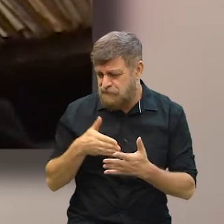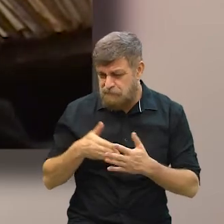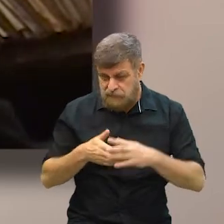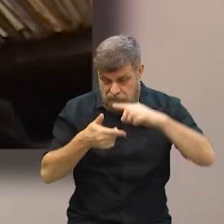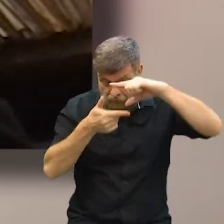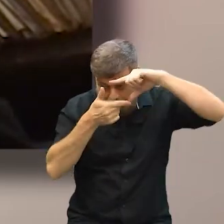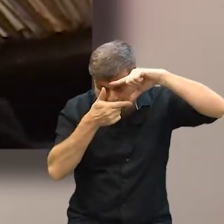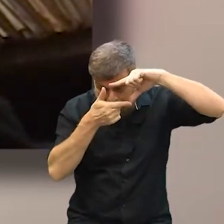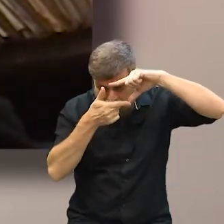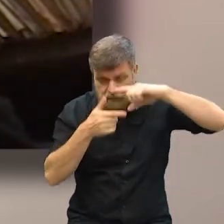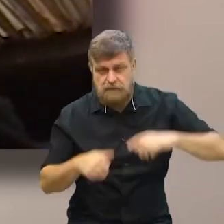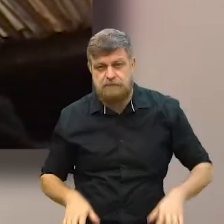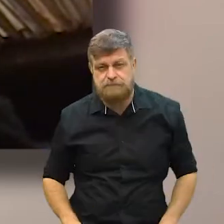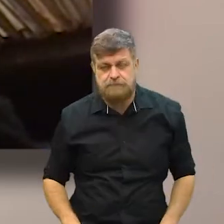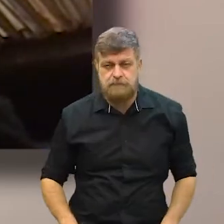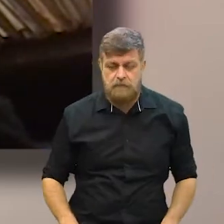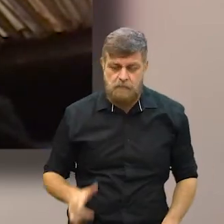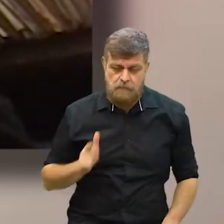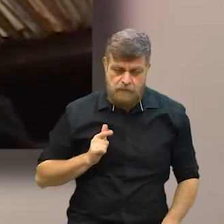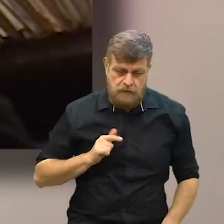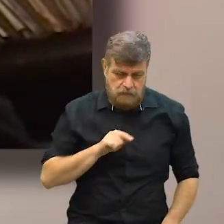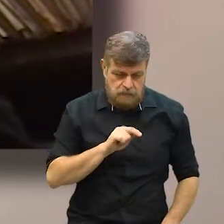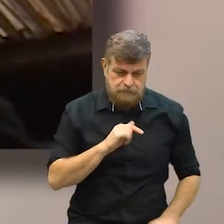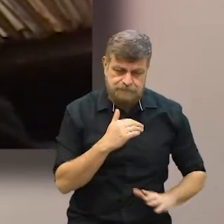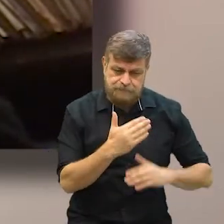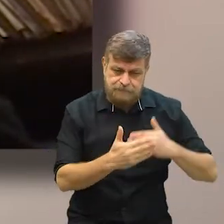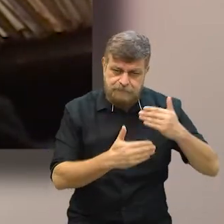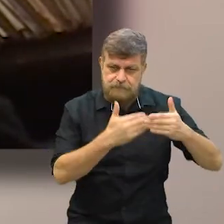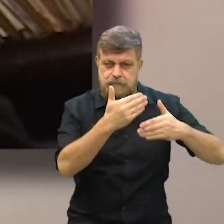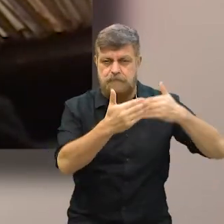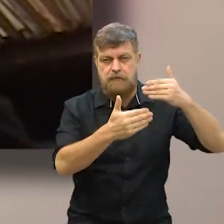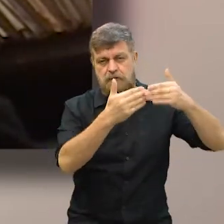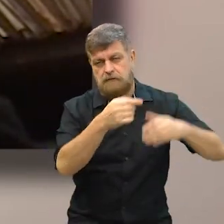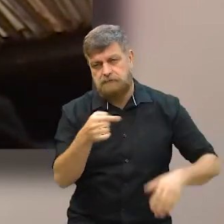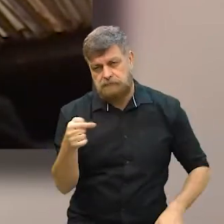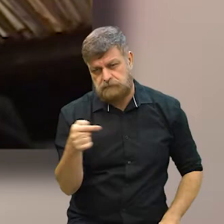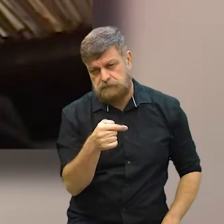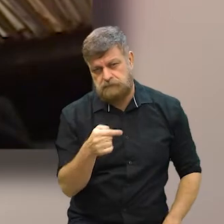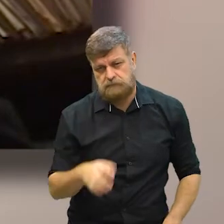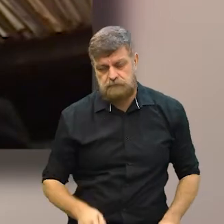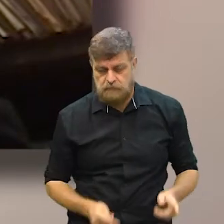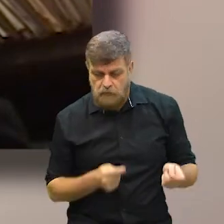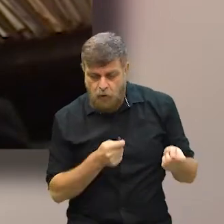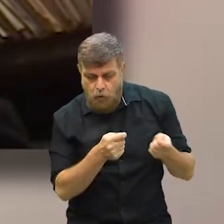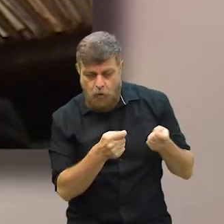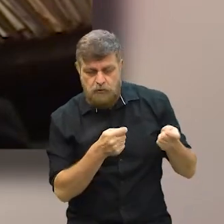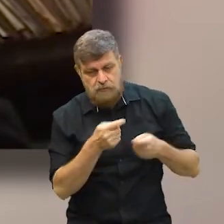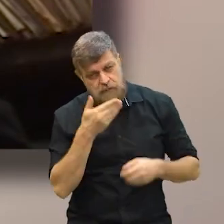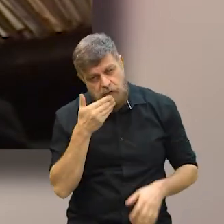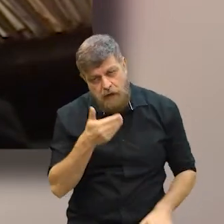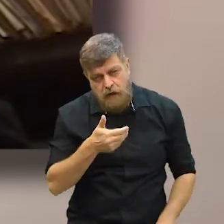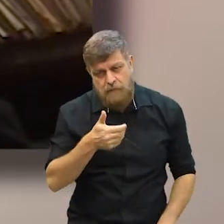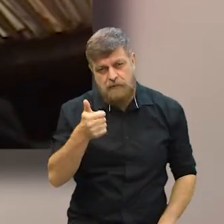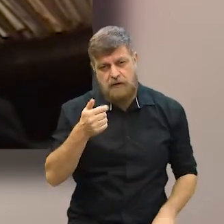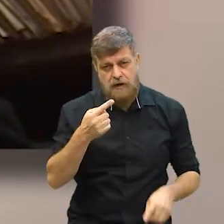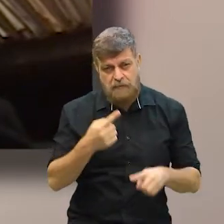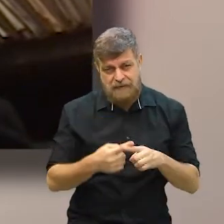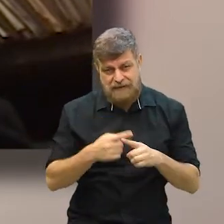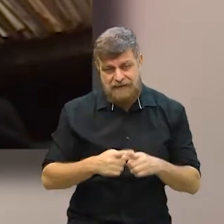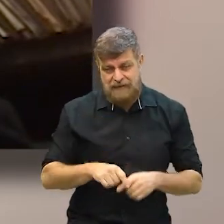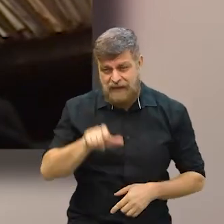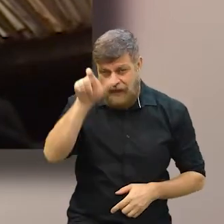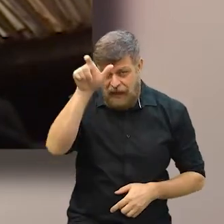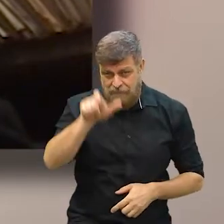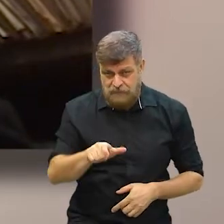empecilho que nós temos para o avanço ainda maior do controle dessa doença. Porque